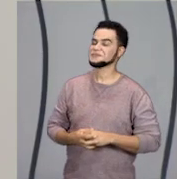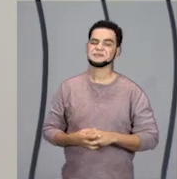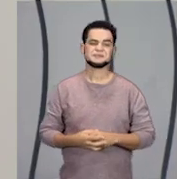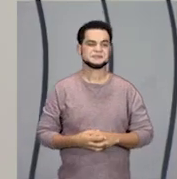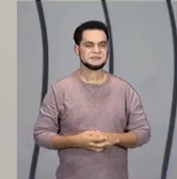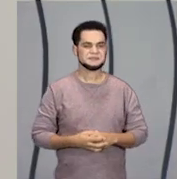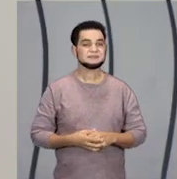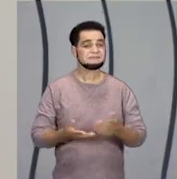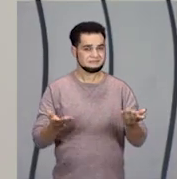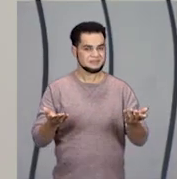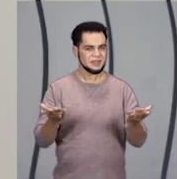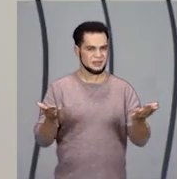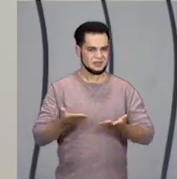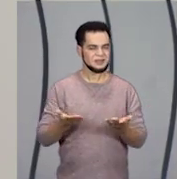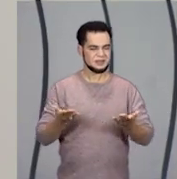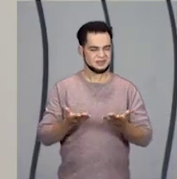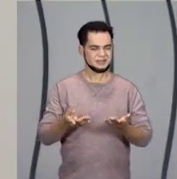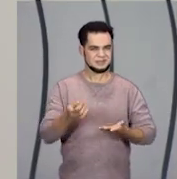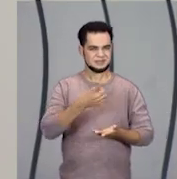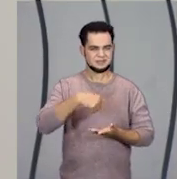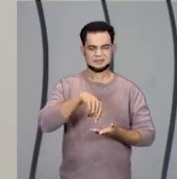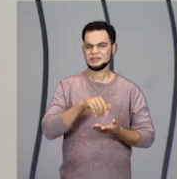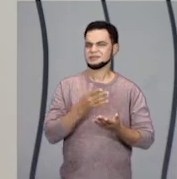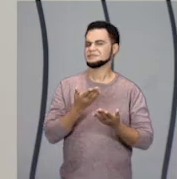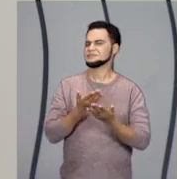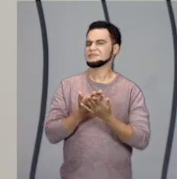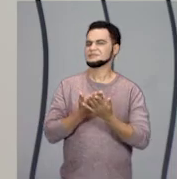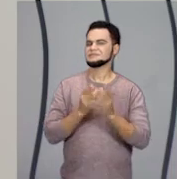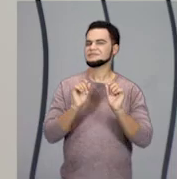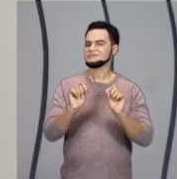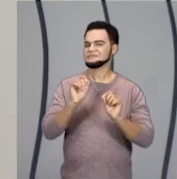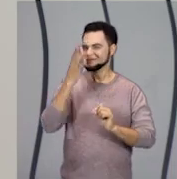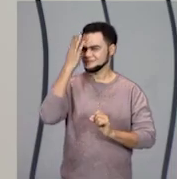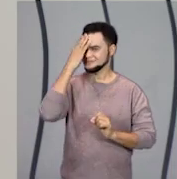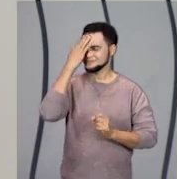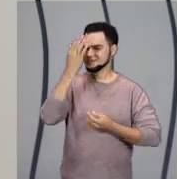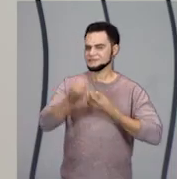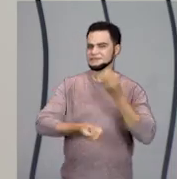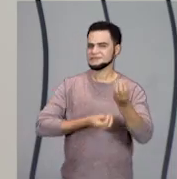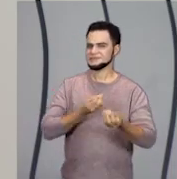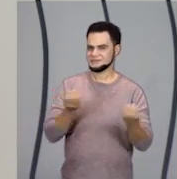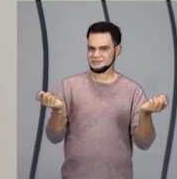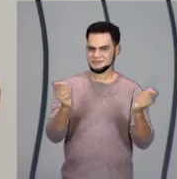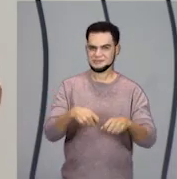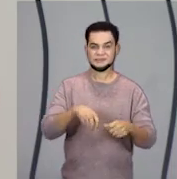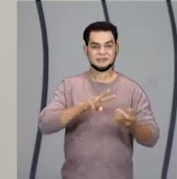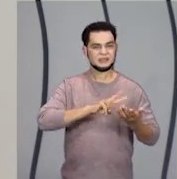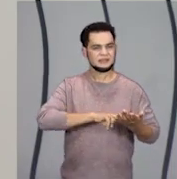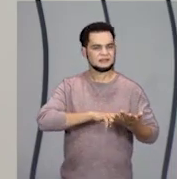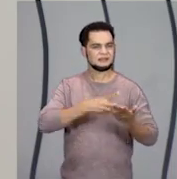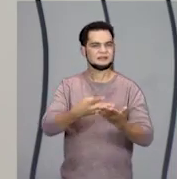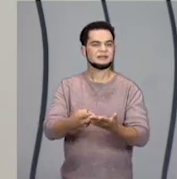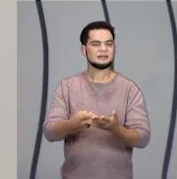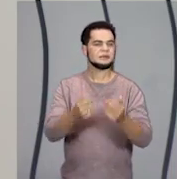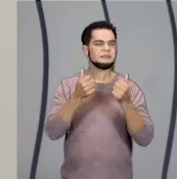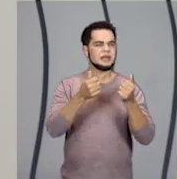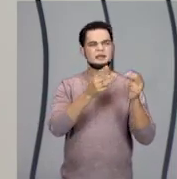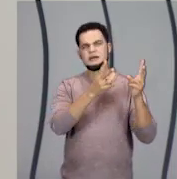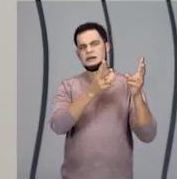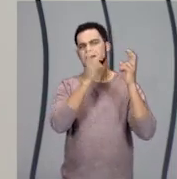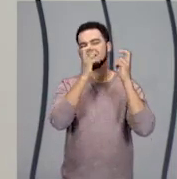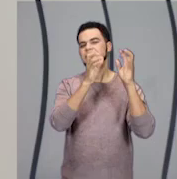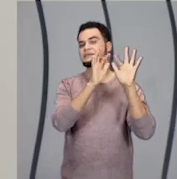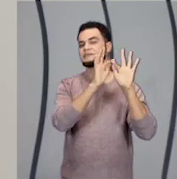hoje, gente, nós vamos ver como que nós podemos interpretar bem a frase-tema de